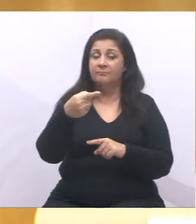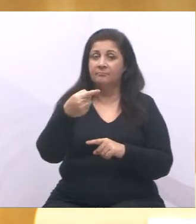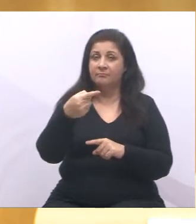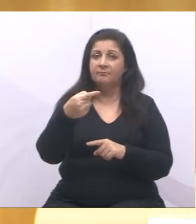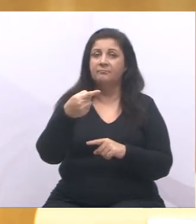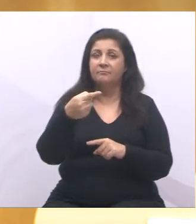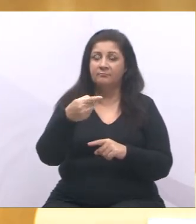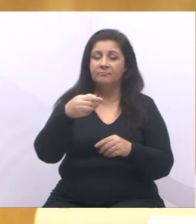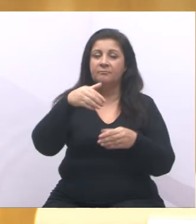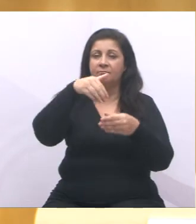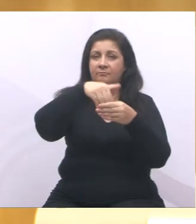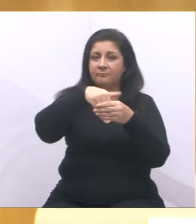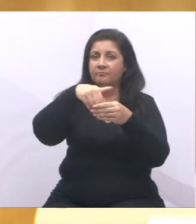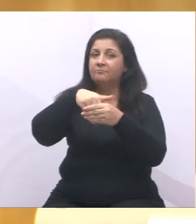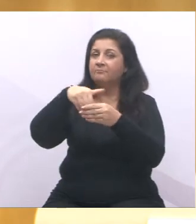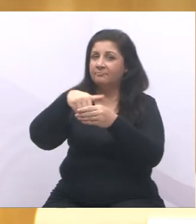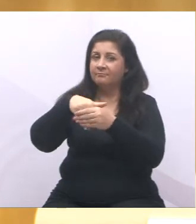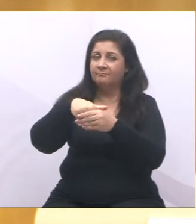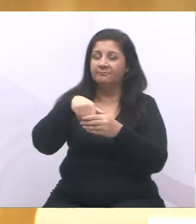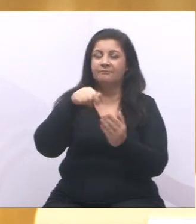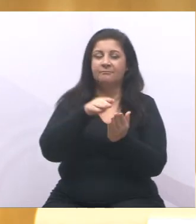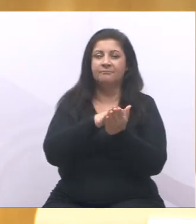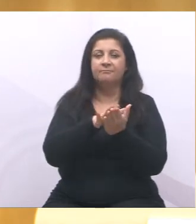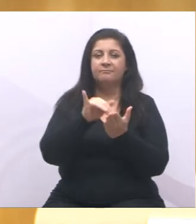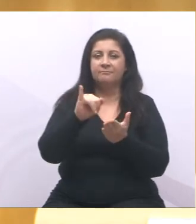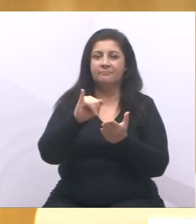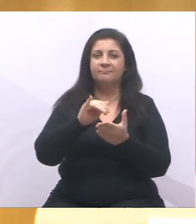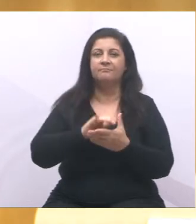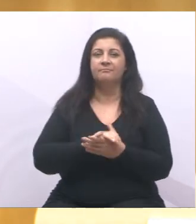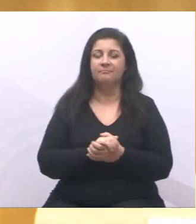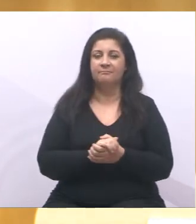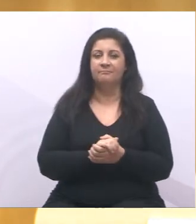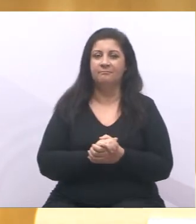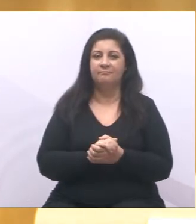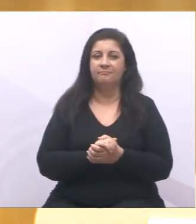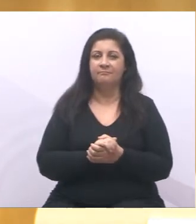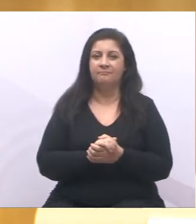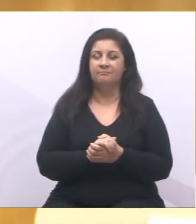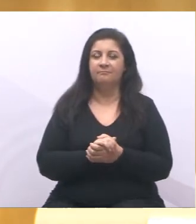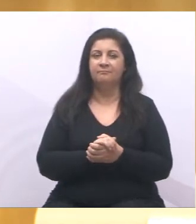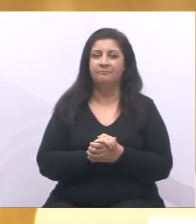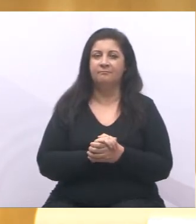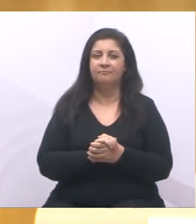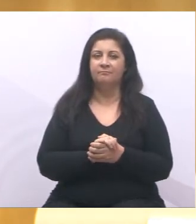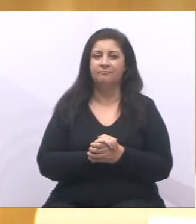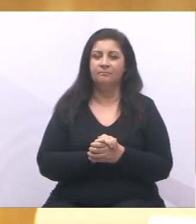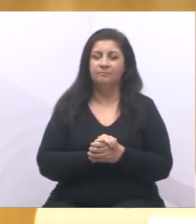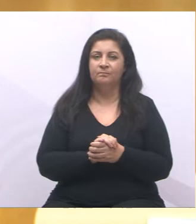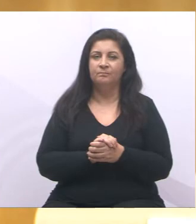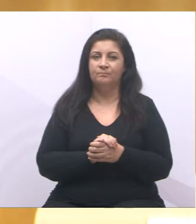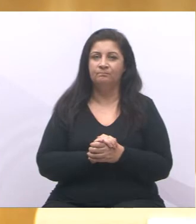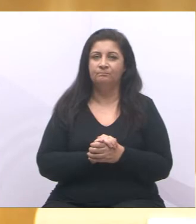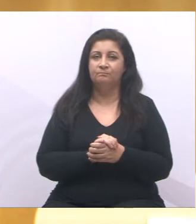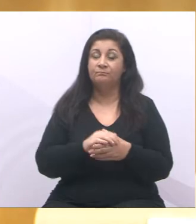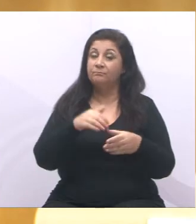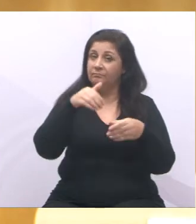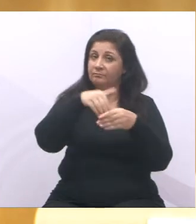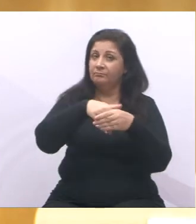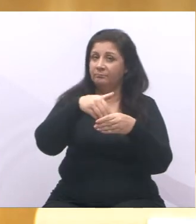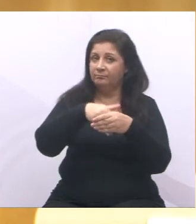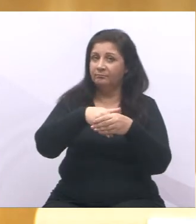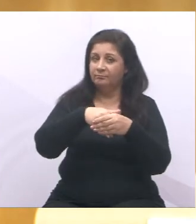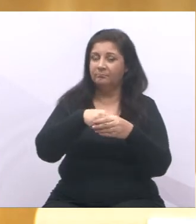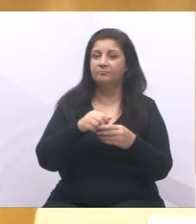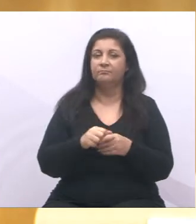53.978 cidadãos jacarienses que sufragaram o meu nome e o nome da Rosana nas eleições